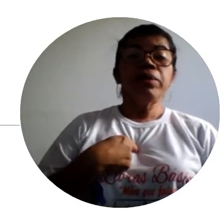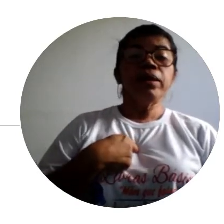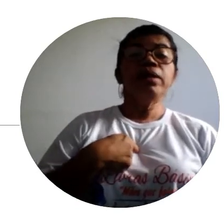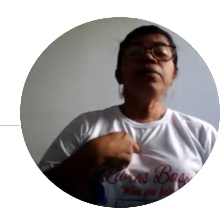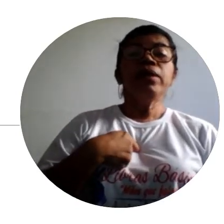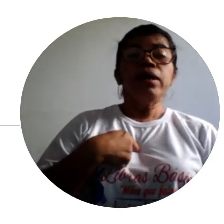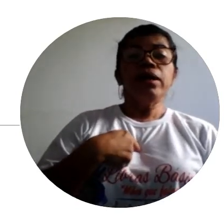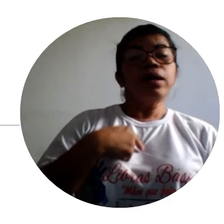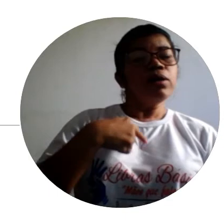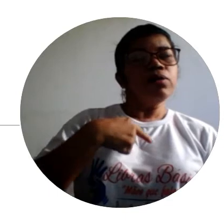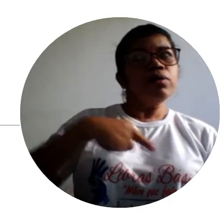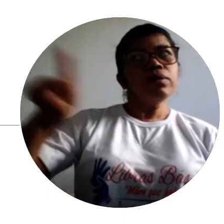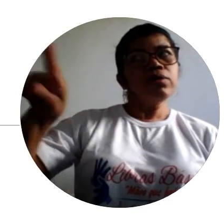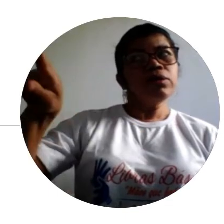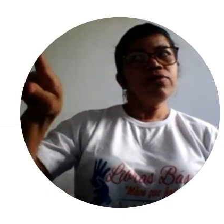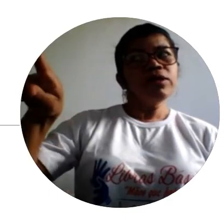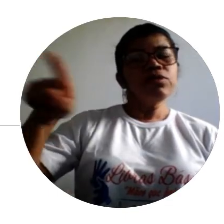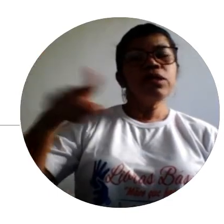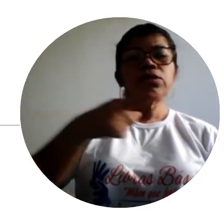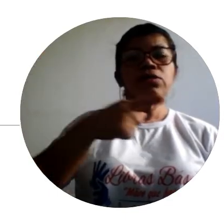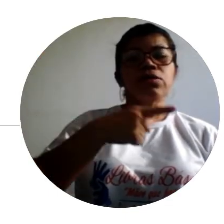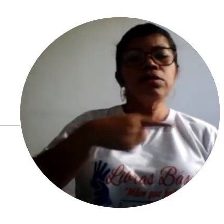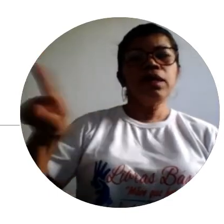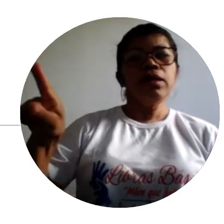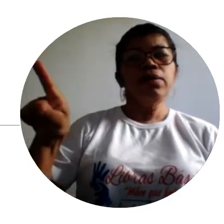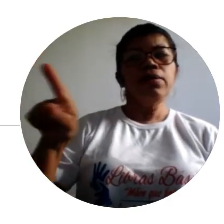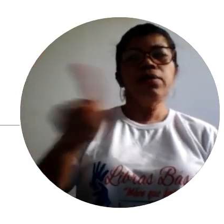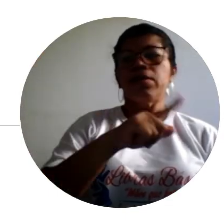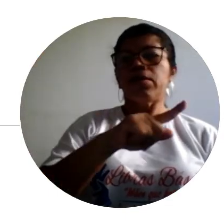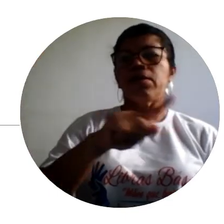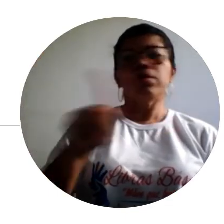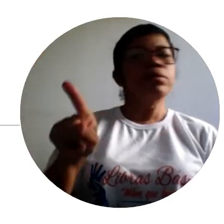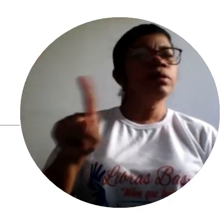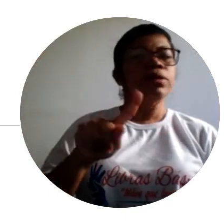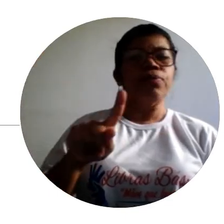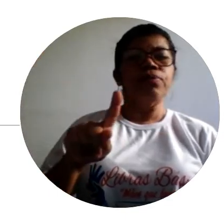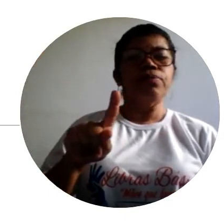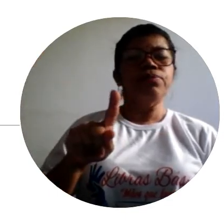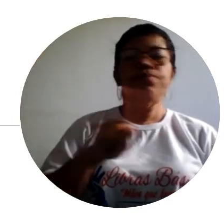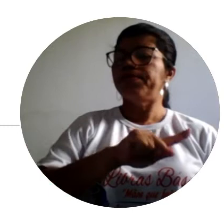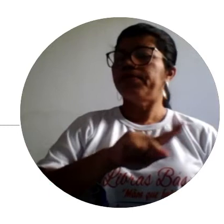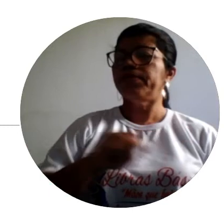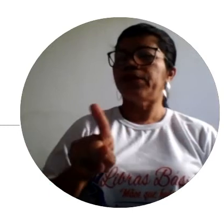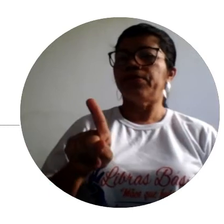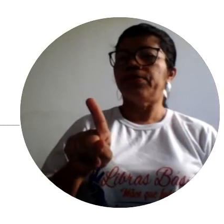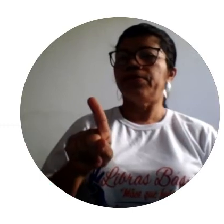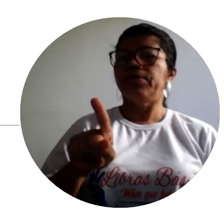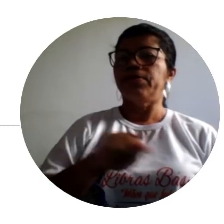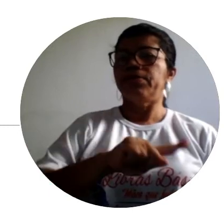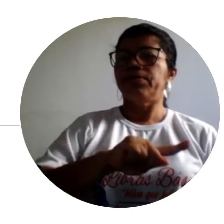E também quando eu faço isso, né? Ó, não,